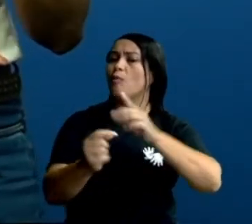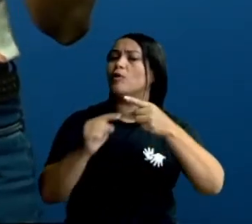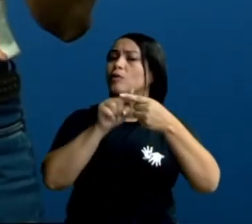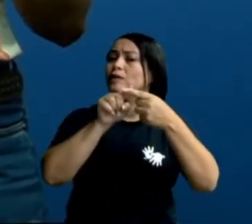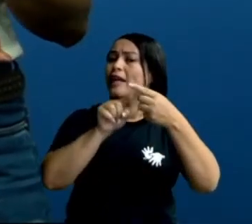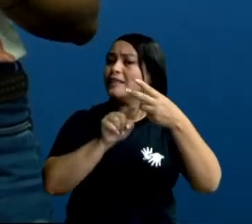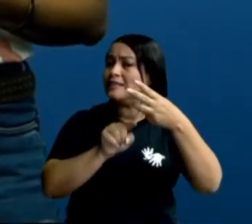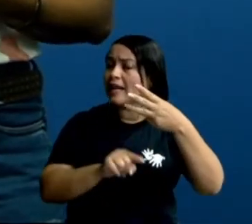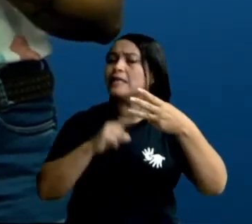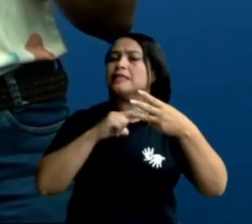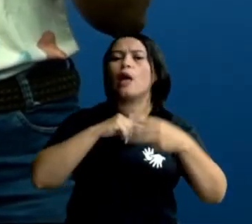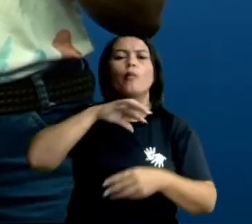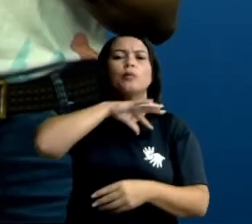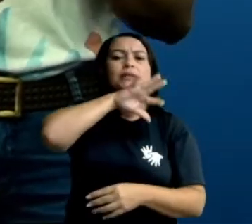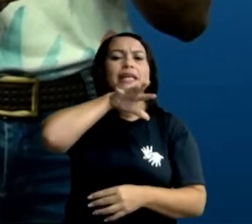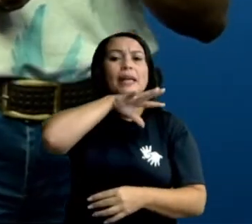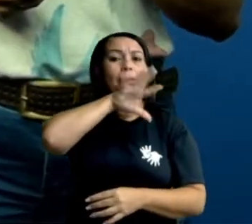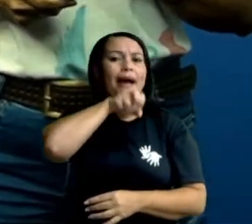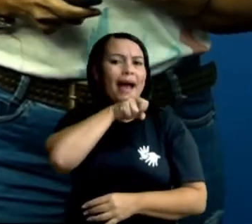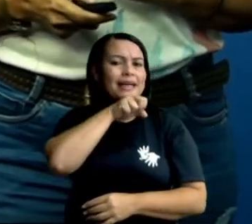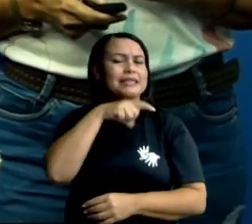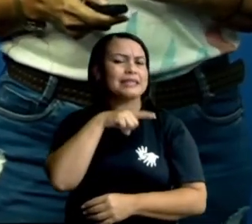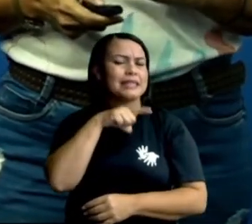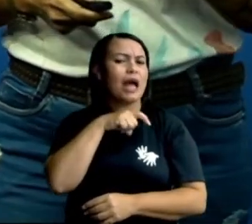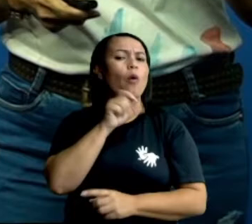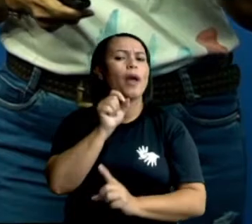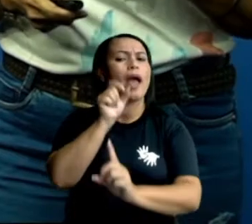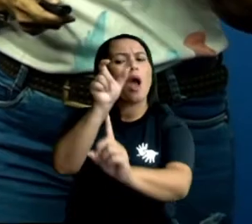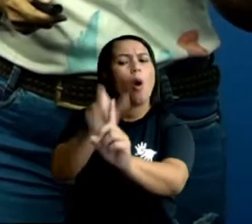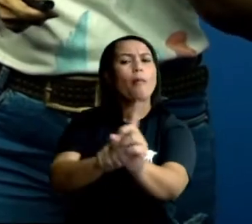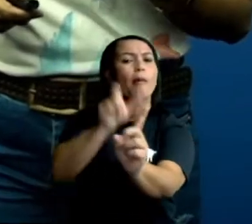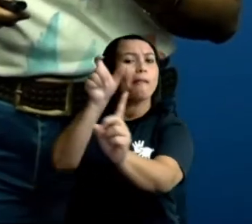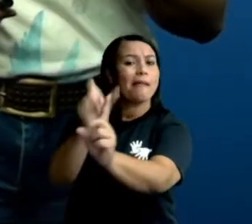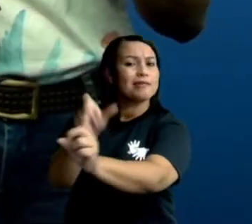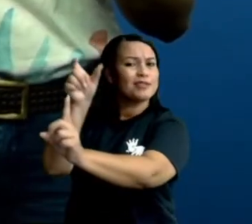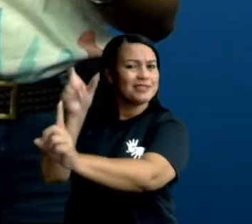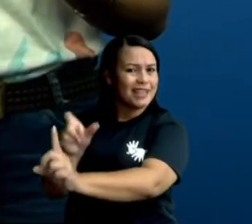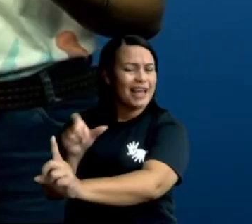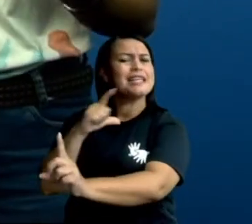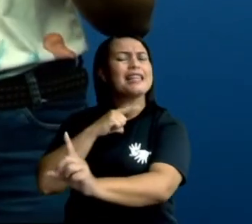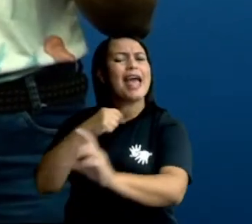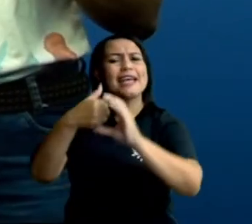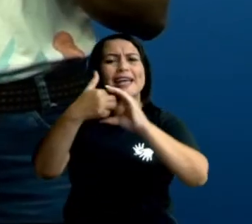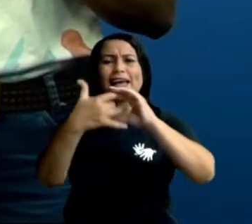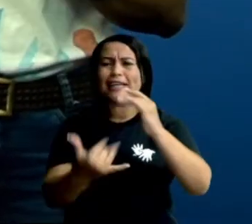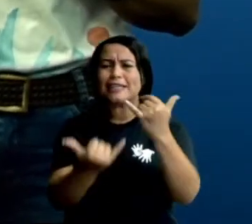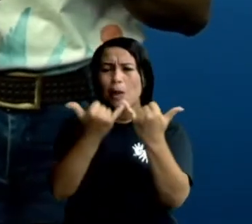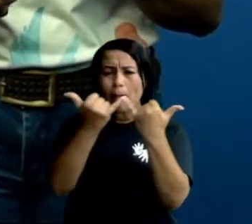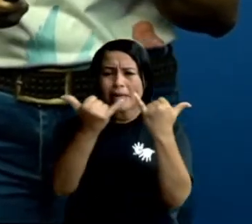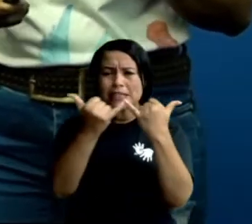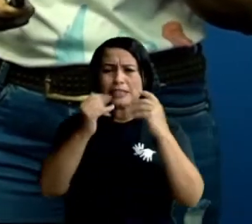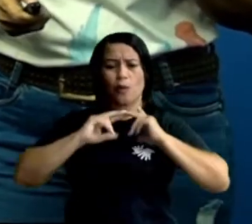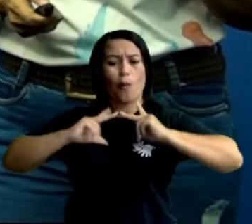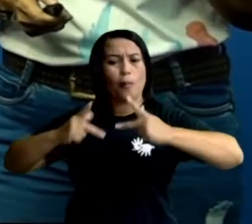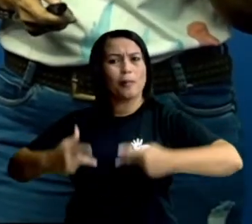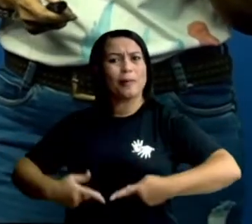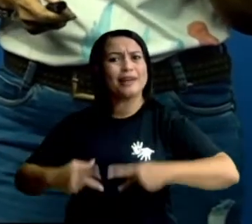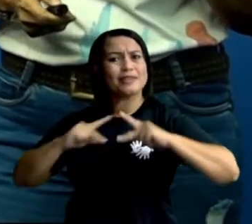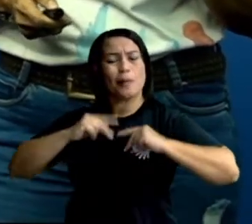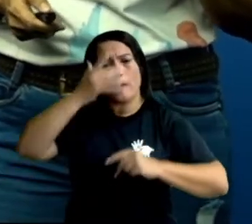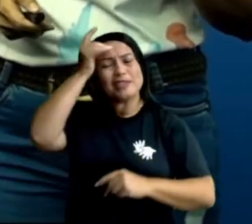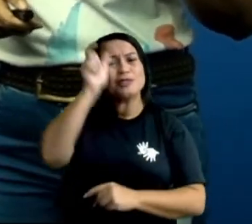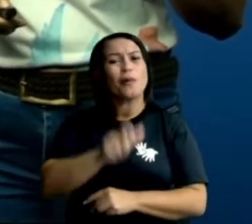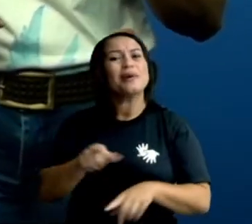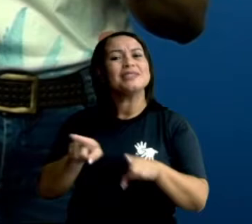gente tem os animais como personagens e eles apresentam características humanas.